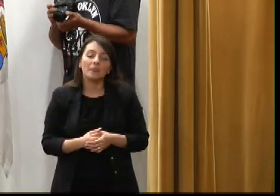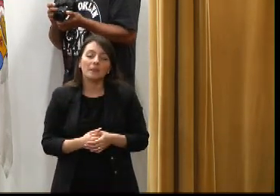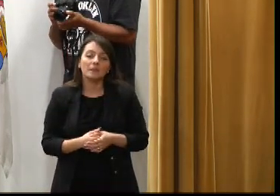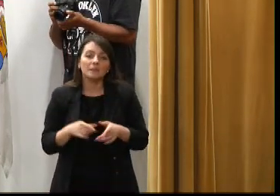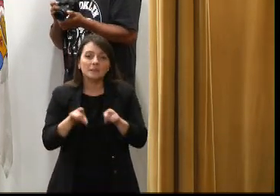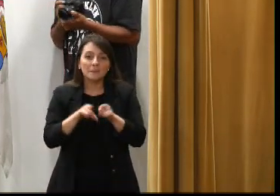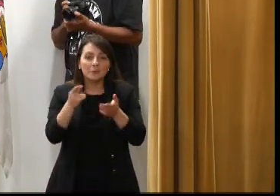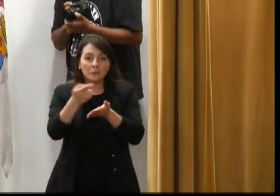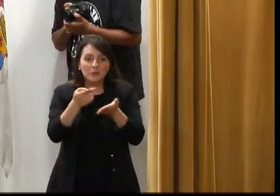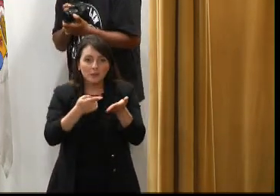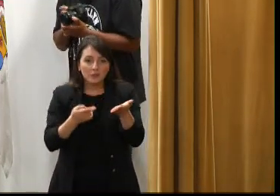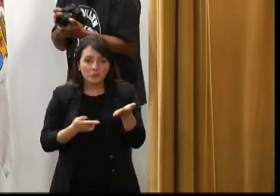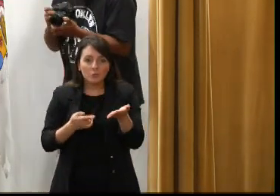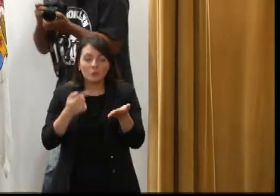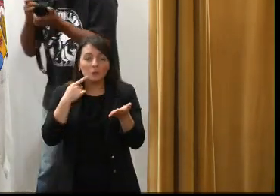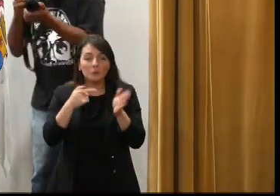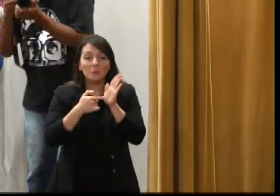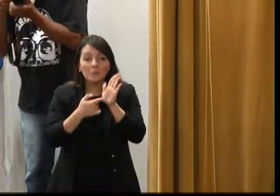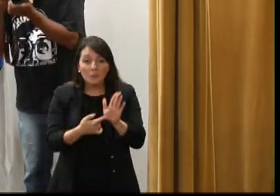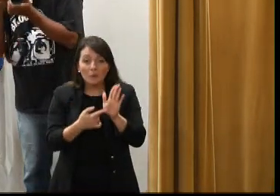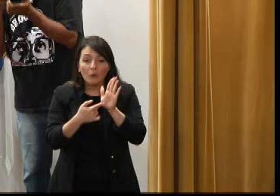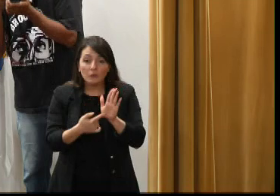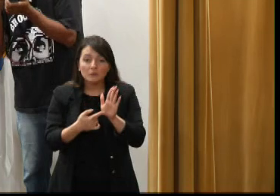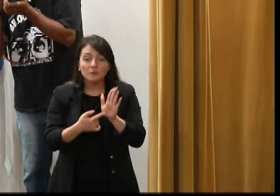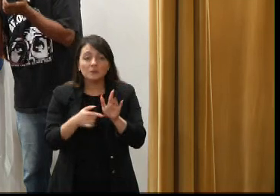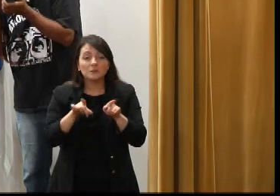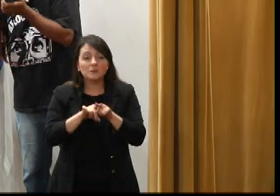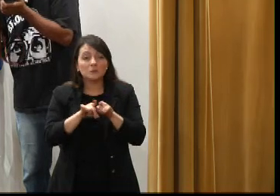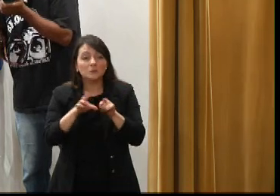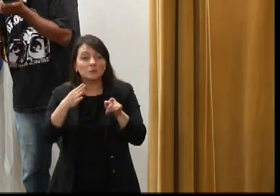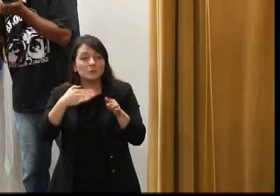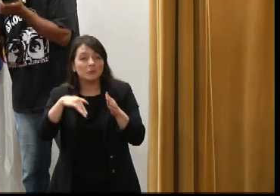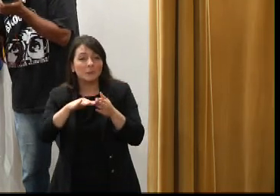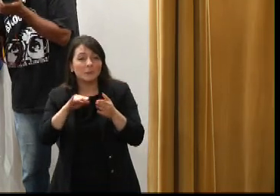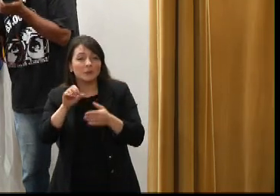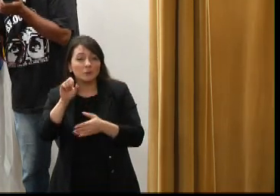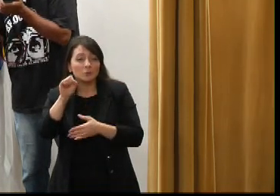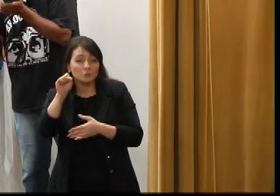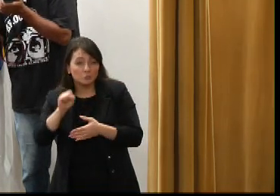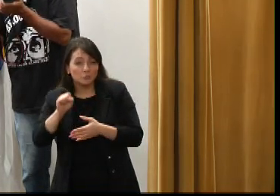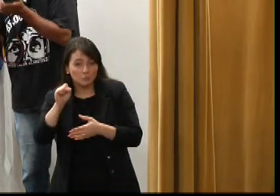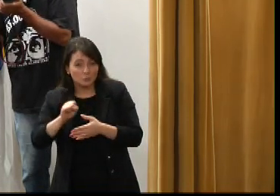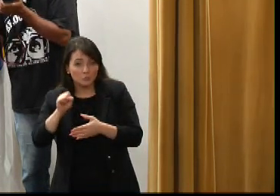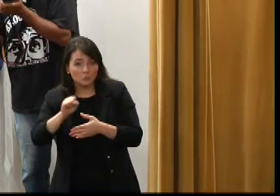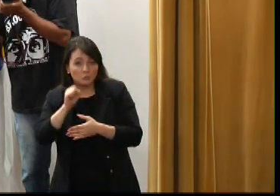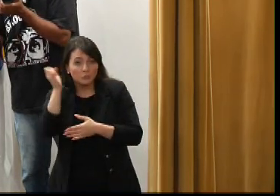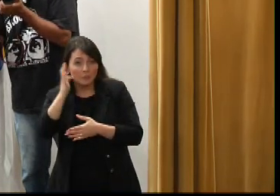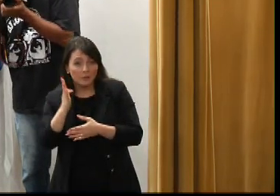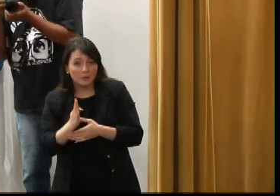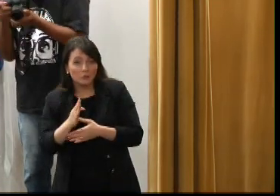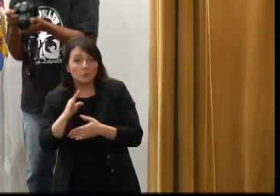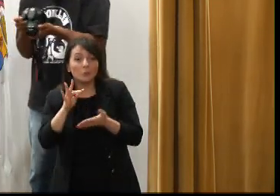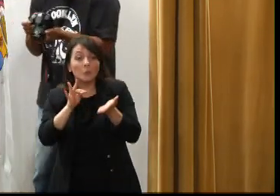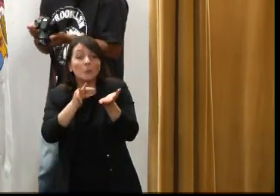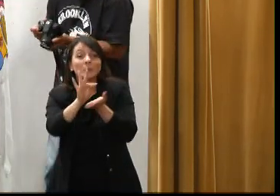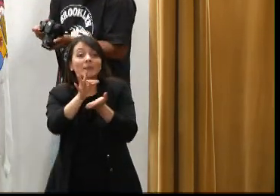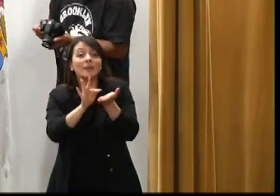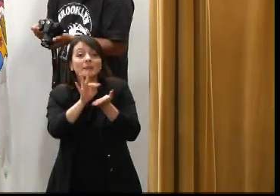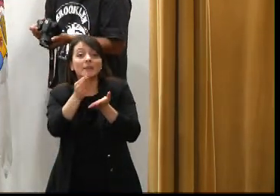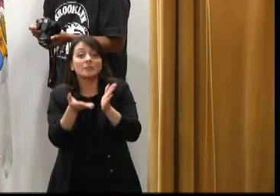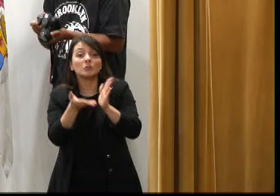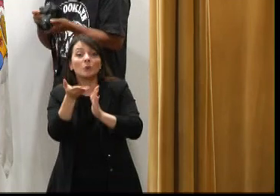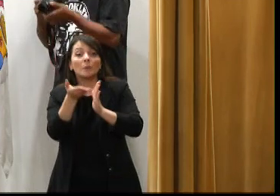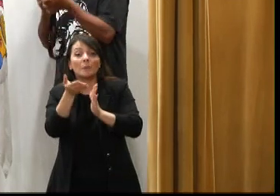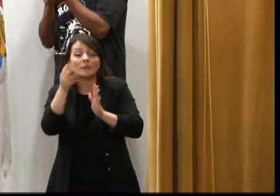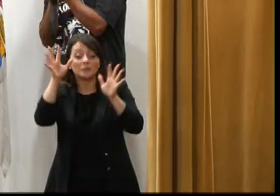disso, o relatório dispõe precisamente sobre o sul da Bacia do Prata, onde está o sul do Brasil, com tendência de aumento da precipitação